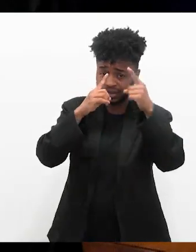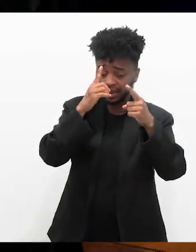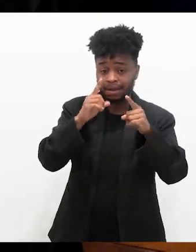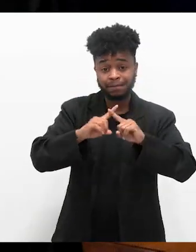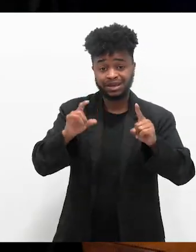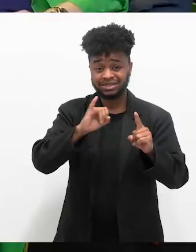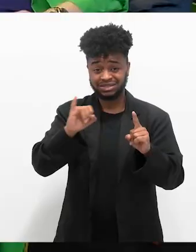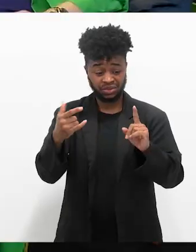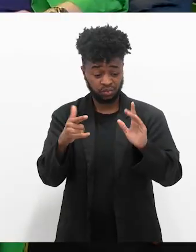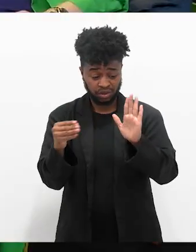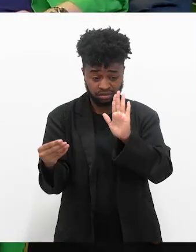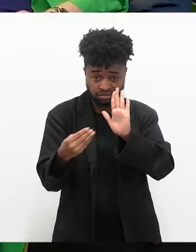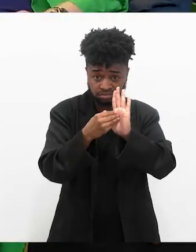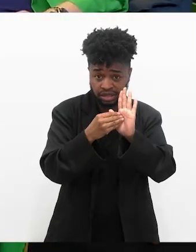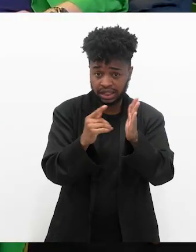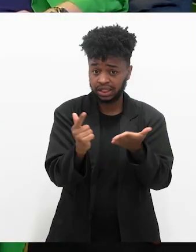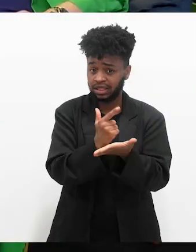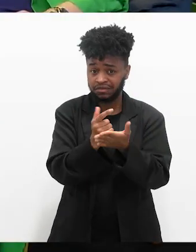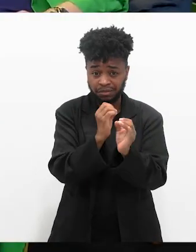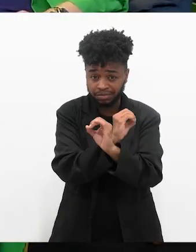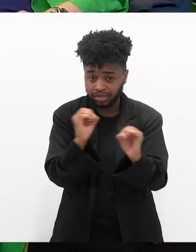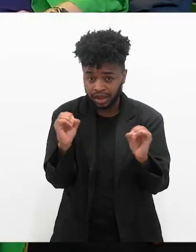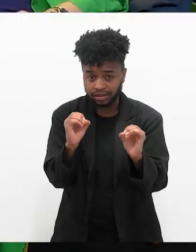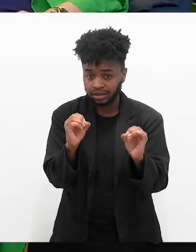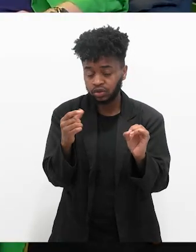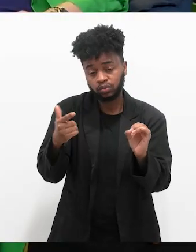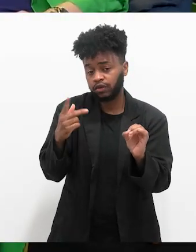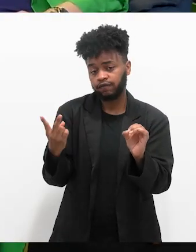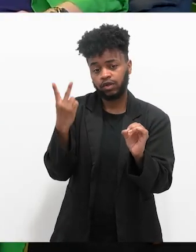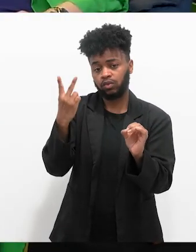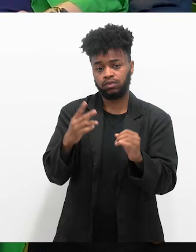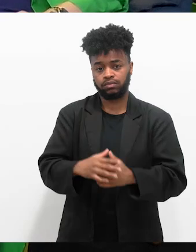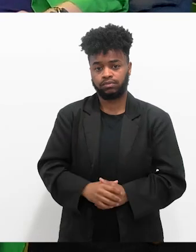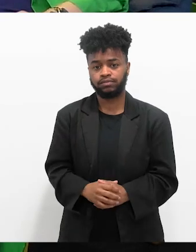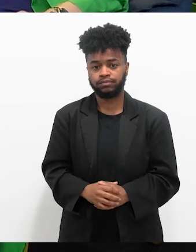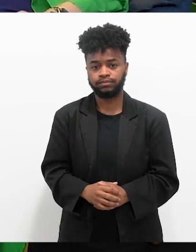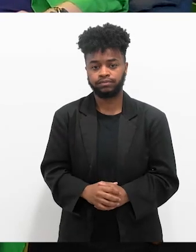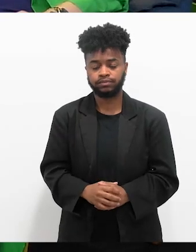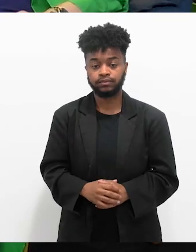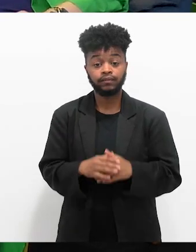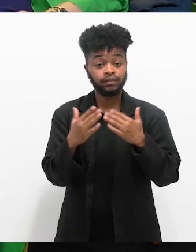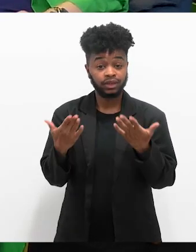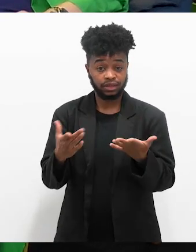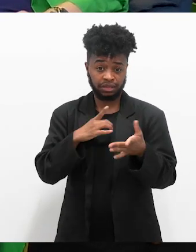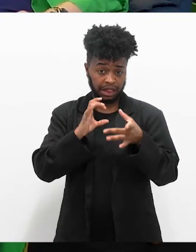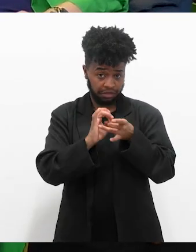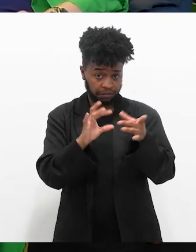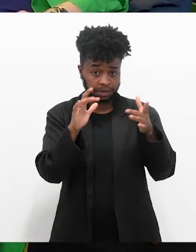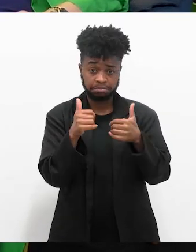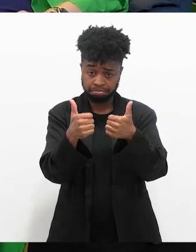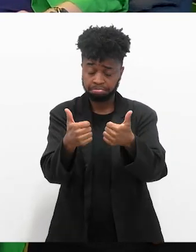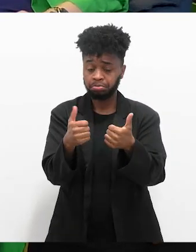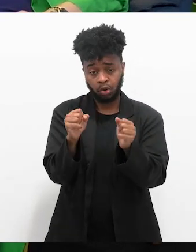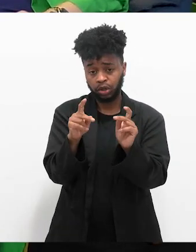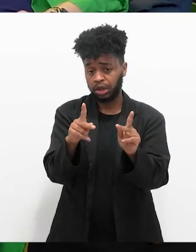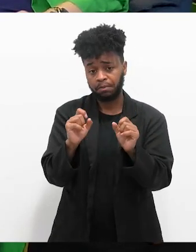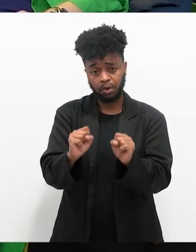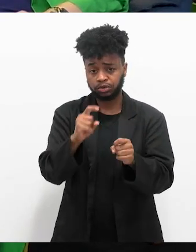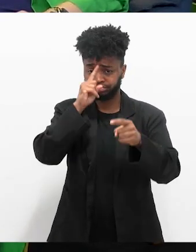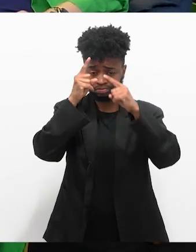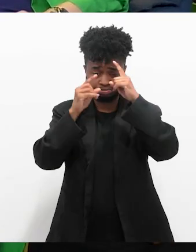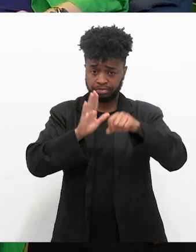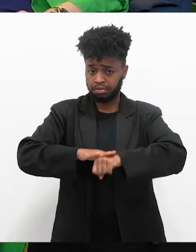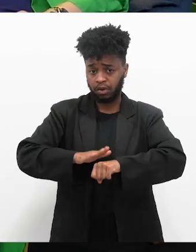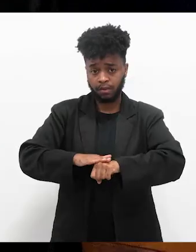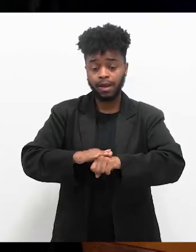que não tiver retratado na Escritura Sagrada de Ifá não é reconhecido por nós. Então, a liberdade, elas têm de fazer o que elas bem